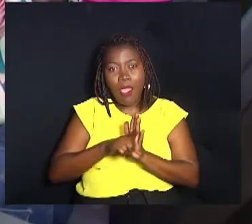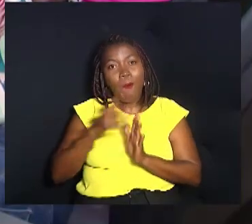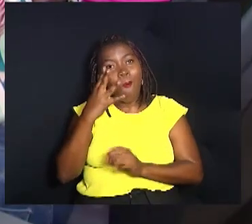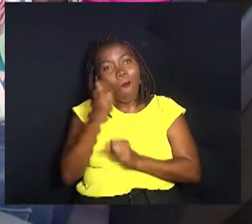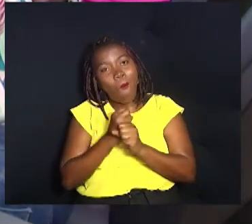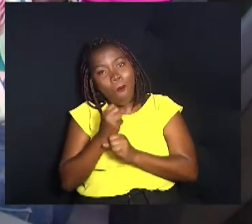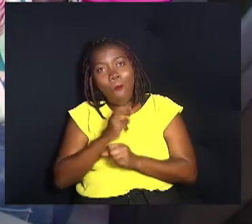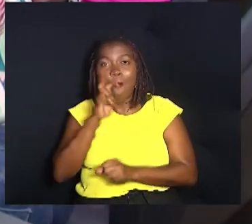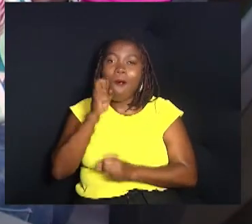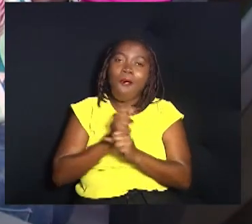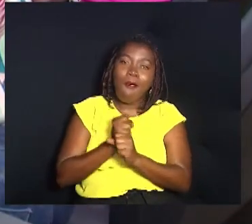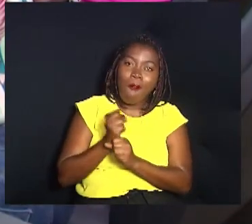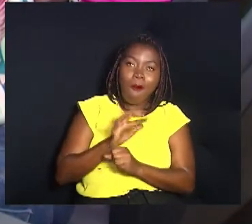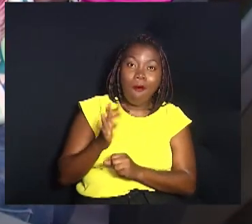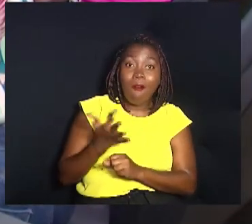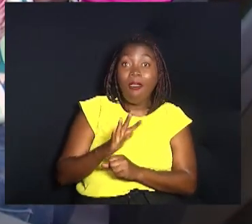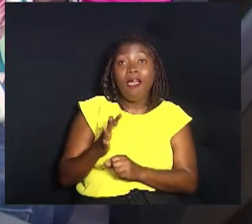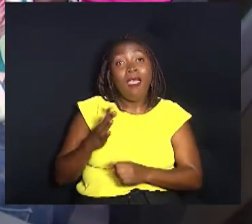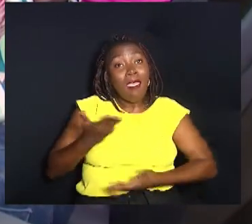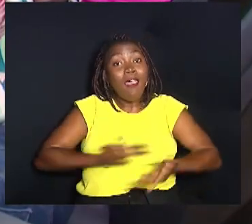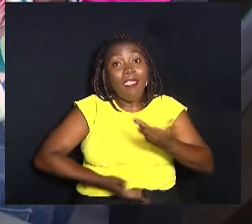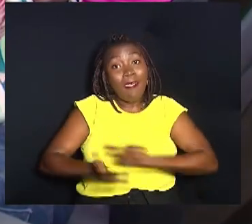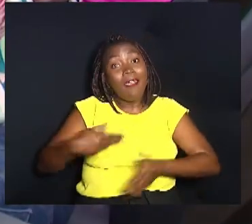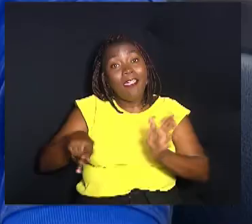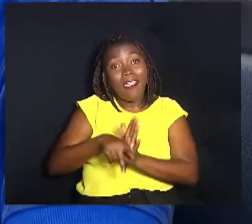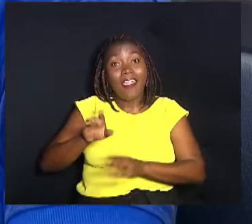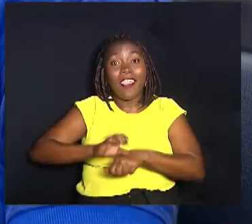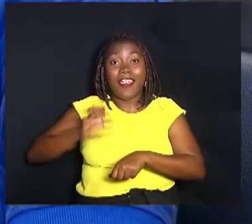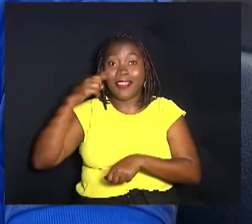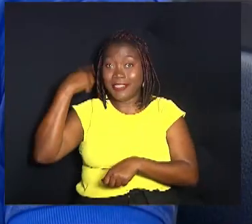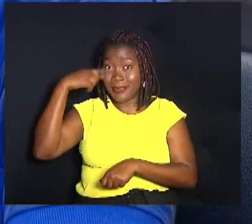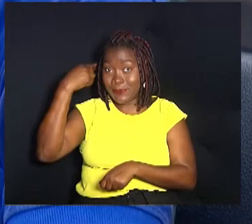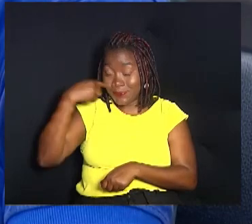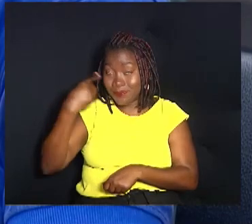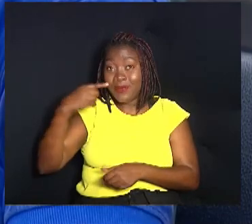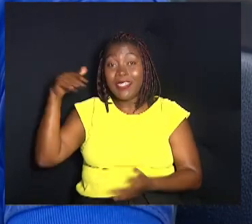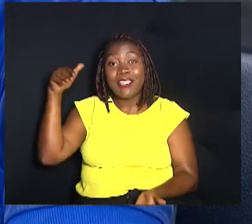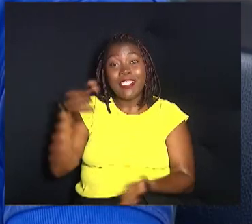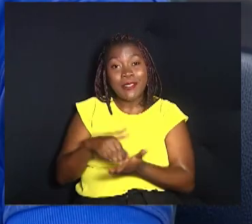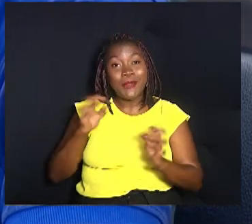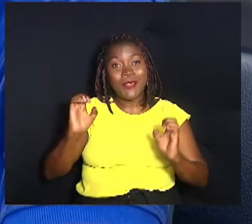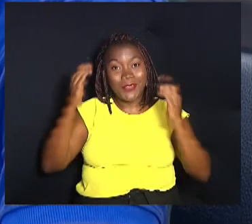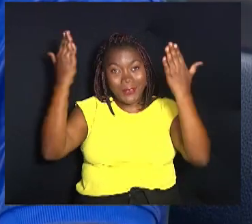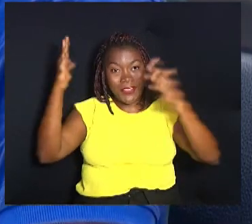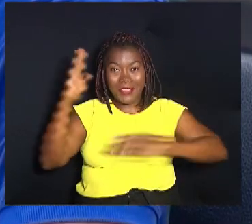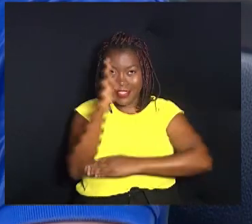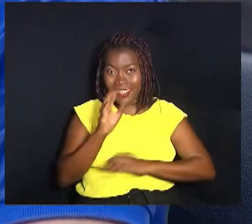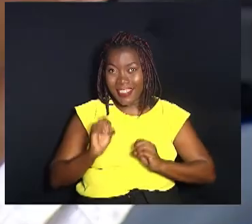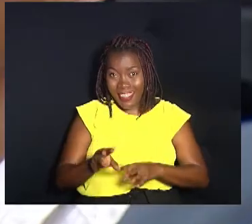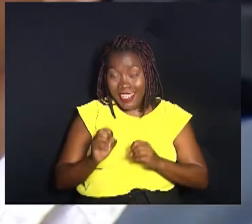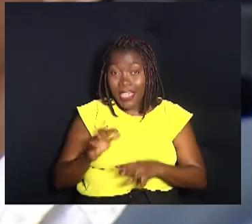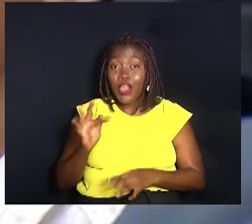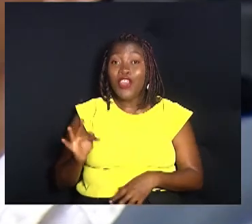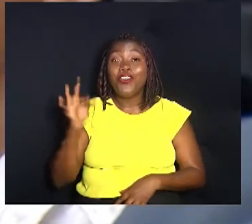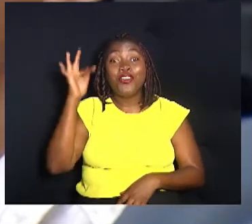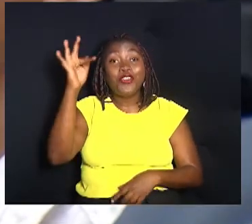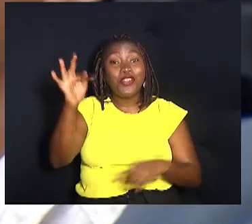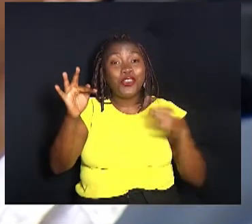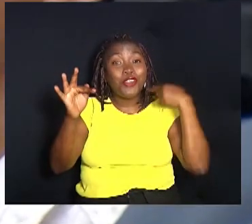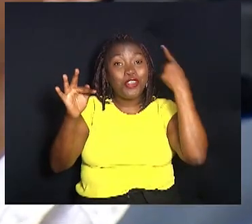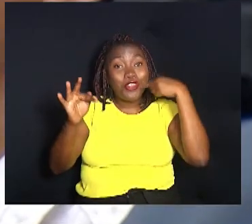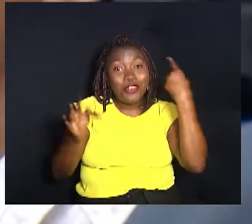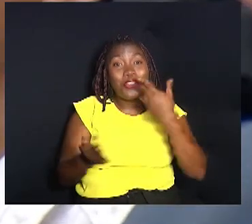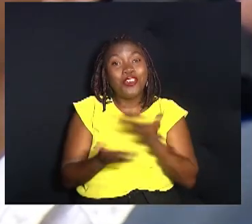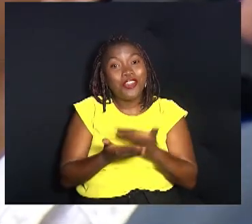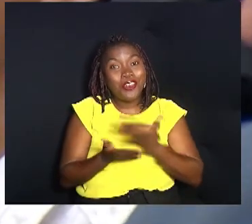anos. Essa é a dinâmica dos alunos do curso de Direito. Na última edição do Câmara Educa, os futuros advogados,